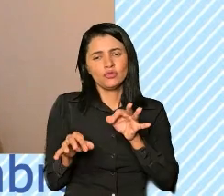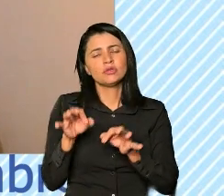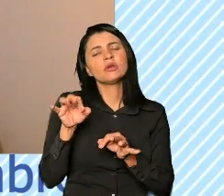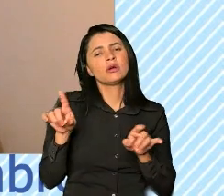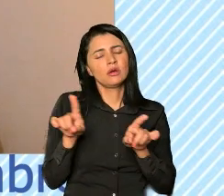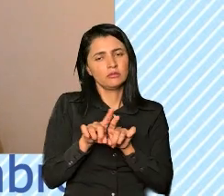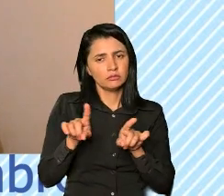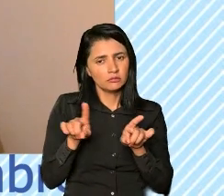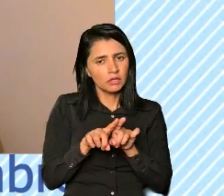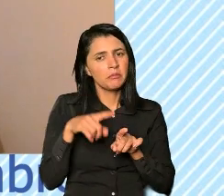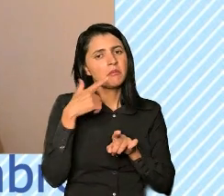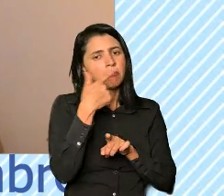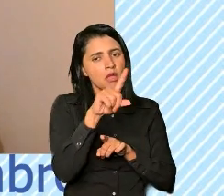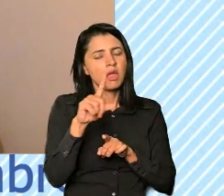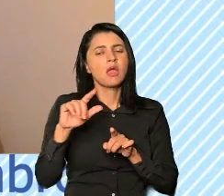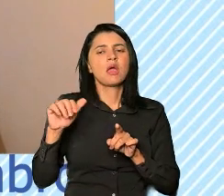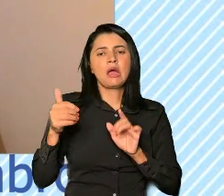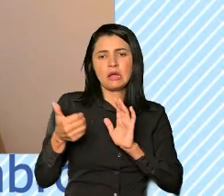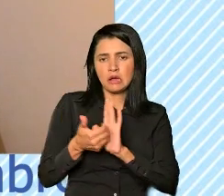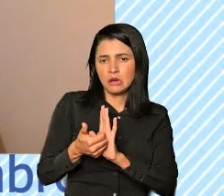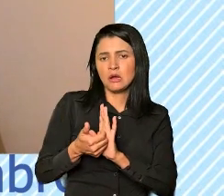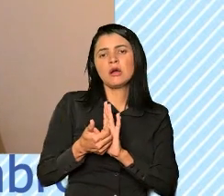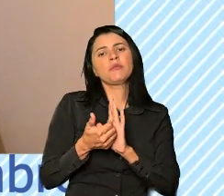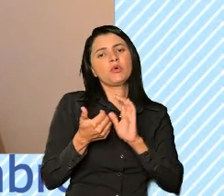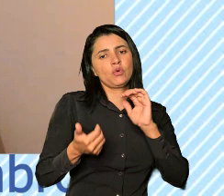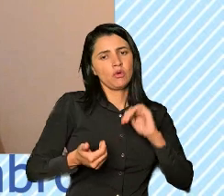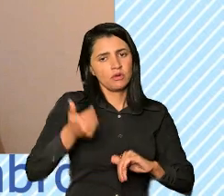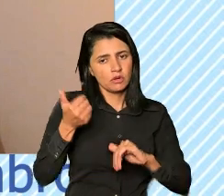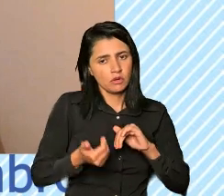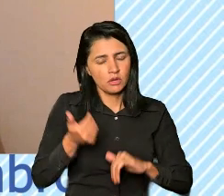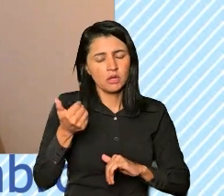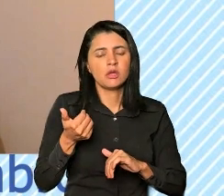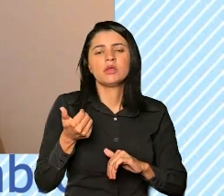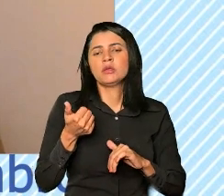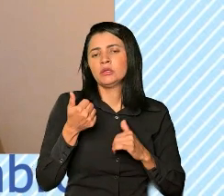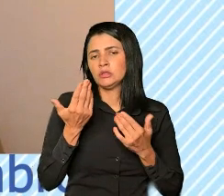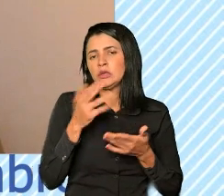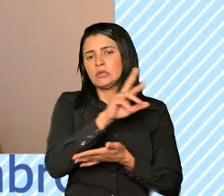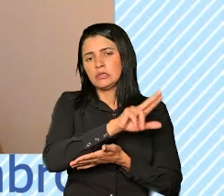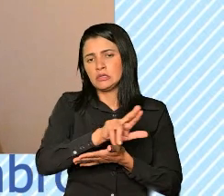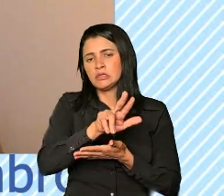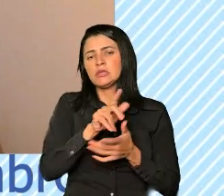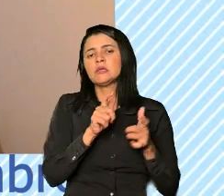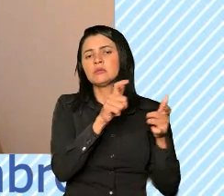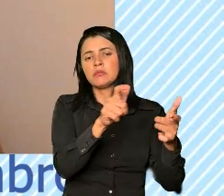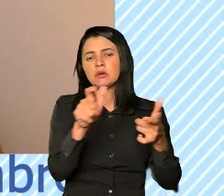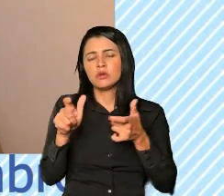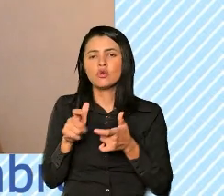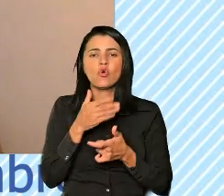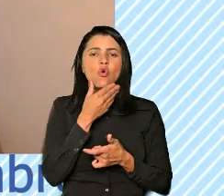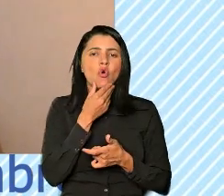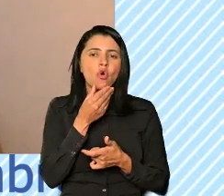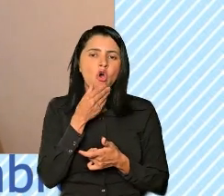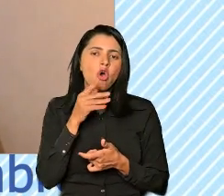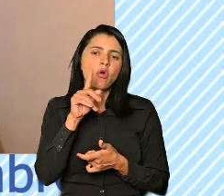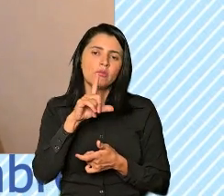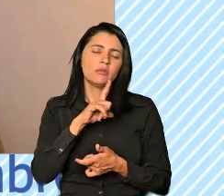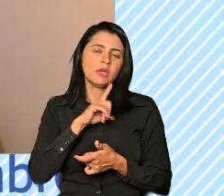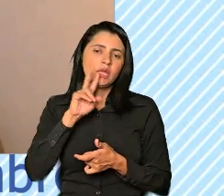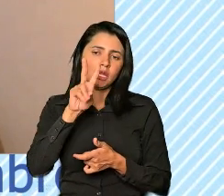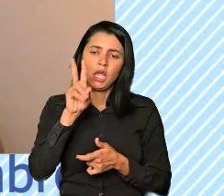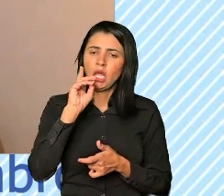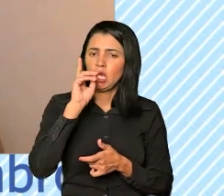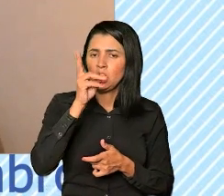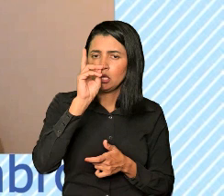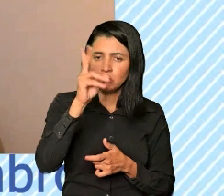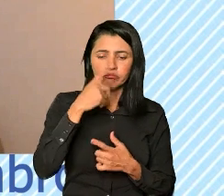Os fóruns, mas também a Câmara dos Deputados, o Congresso Nacional, esses espaços. Os homens, você tem aquele ritual que eles